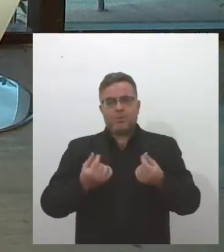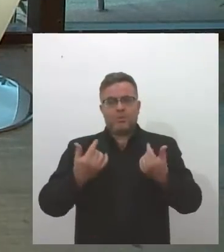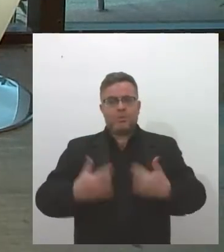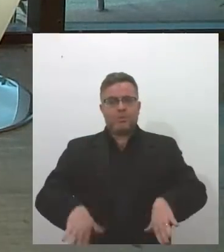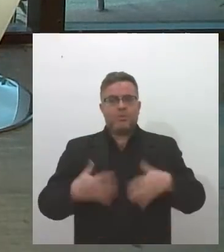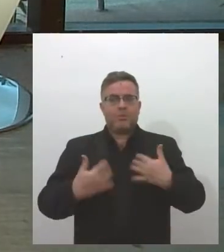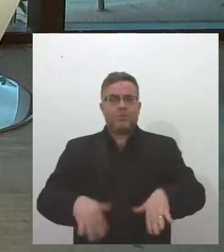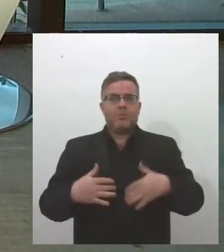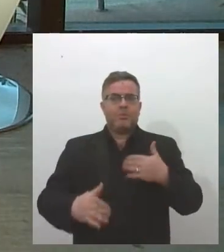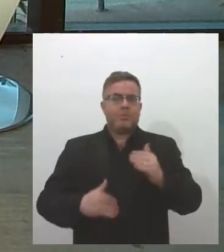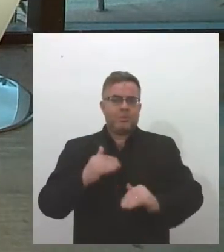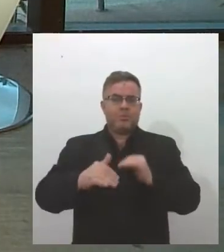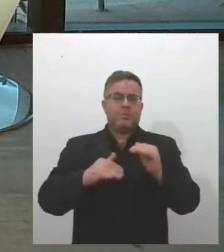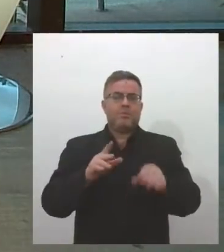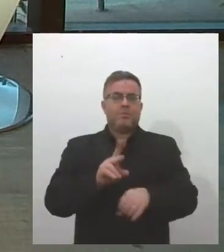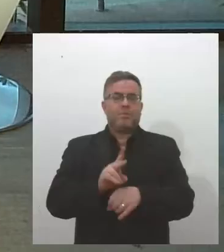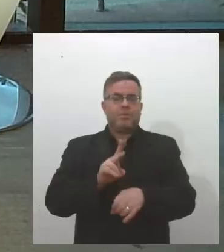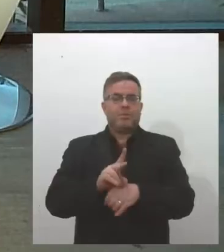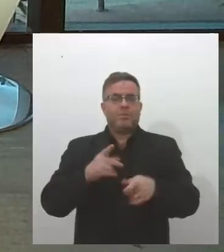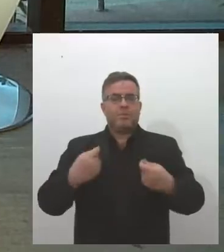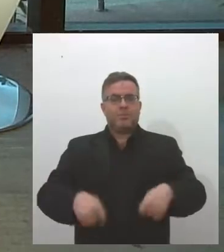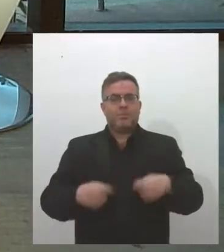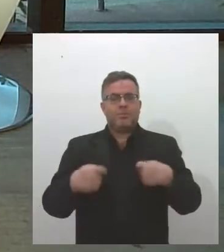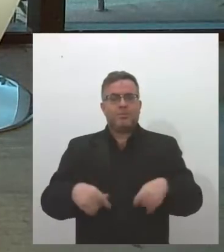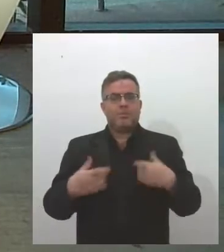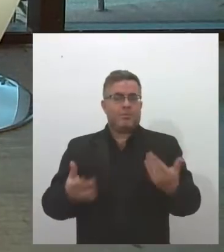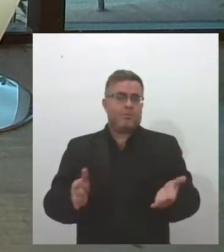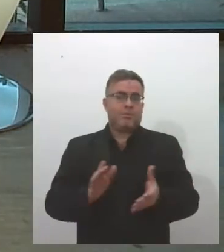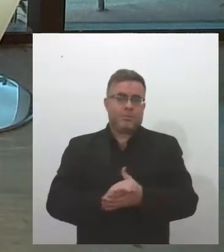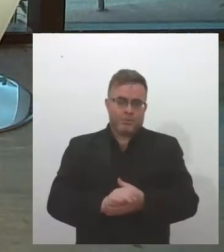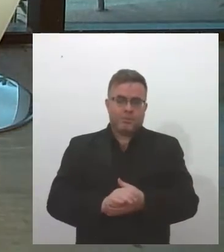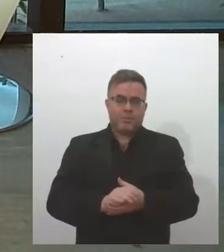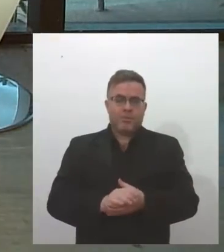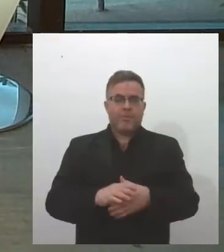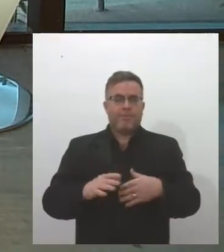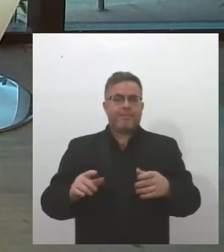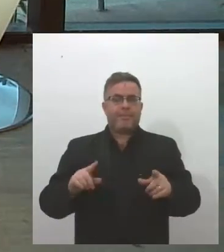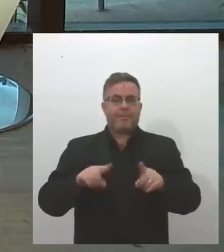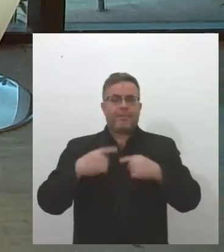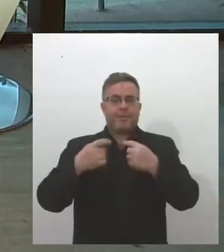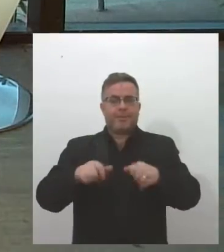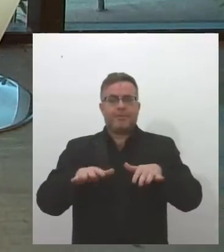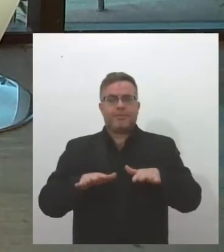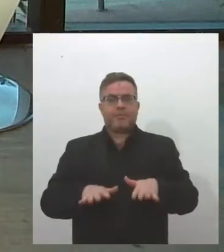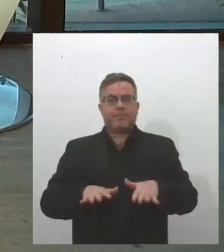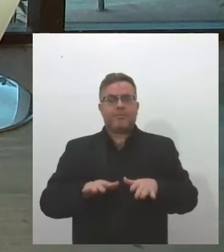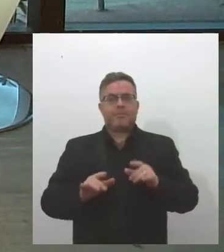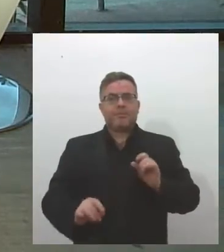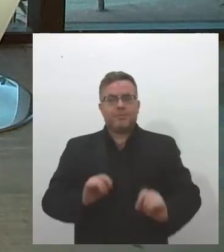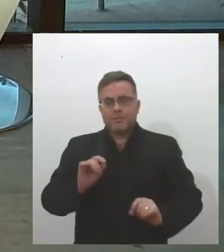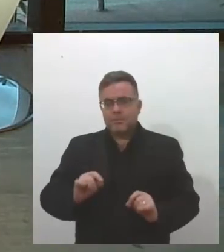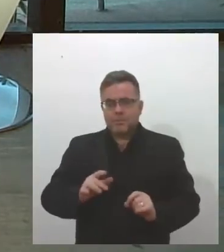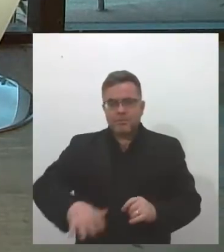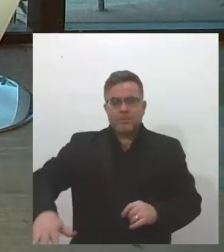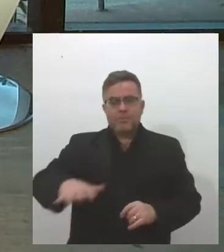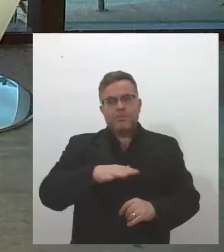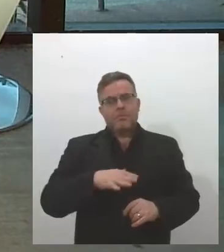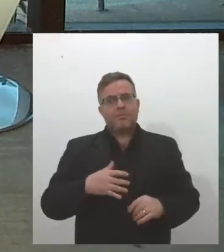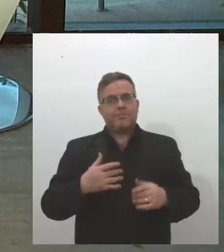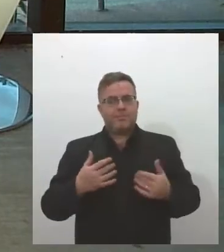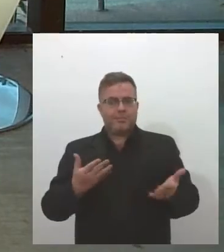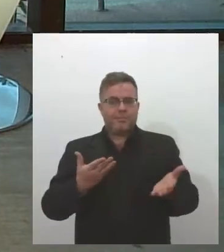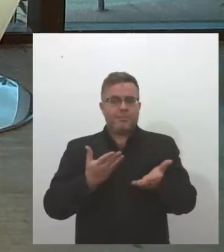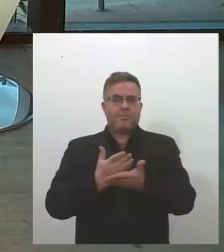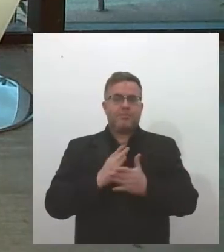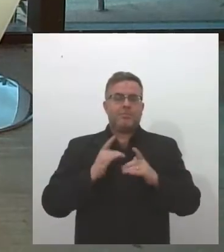aí que a gente precisa ter cuidado. O requerimento para audiência pública é do senador Eduardo Braga, do MDB do Amazonas, e foi aprovado